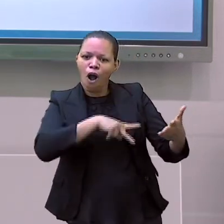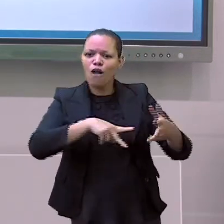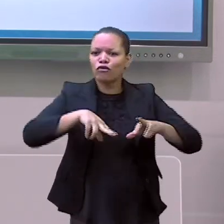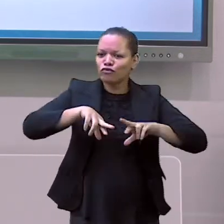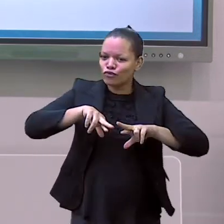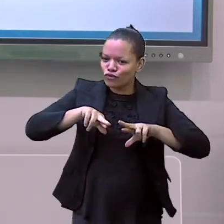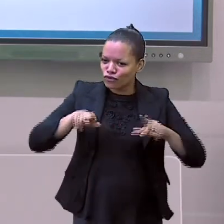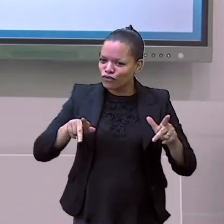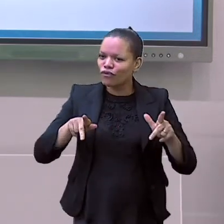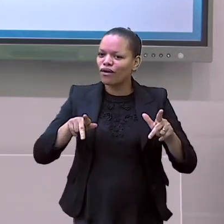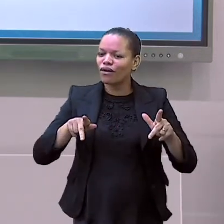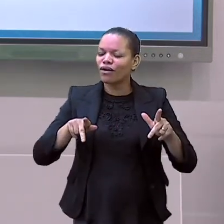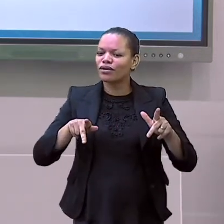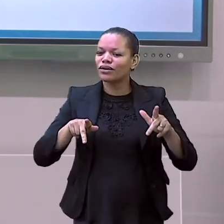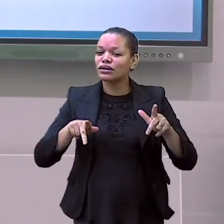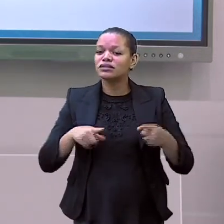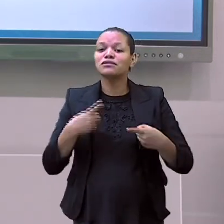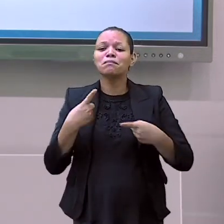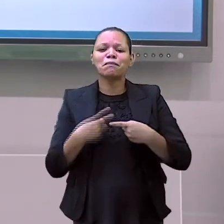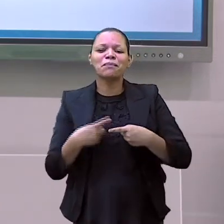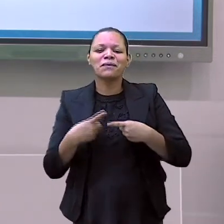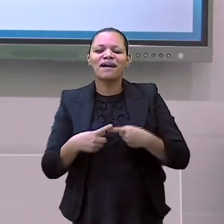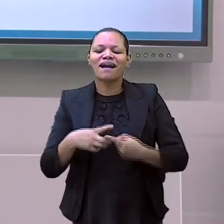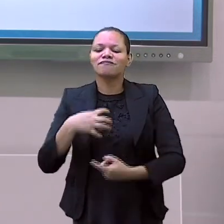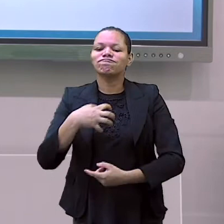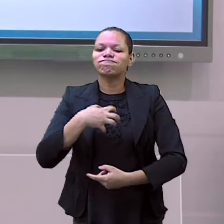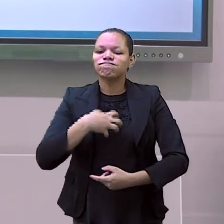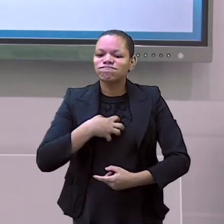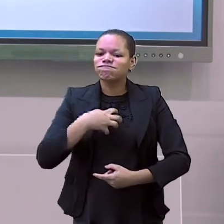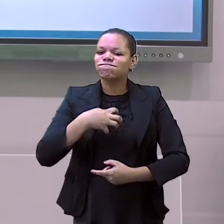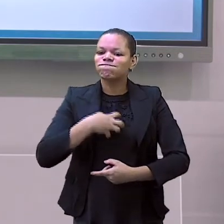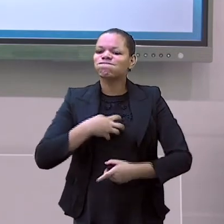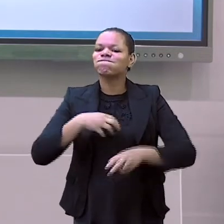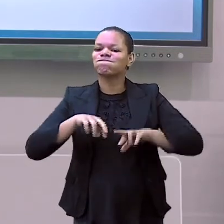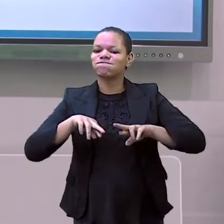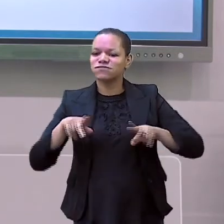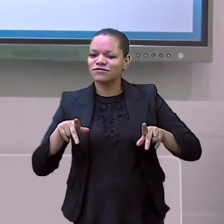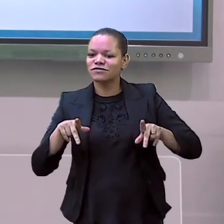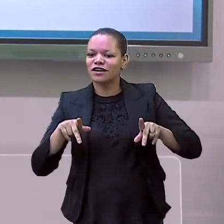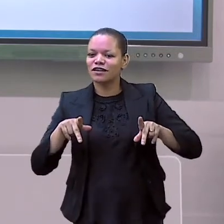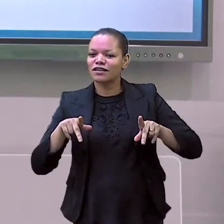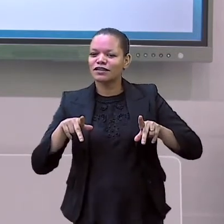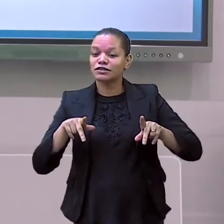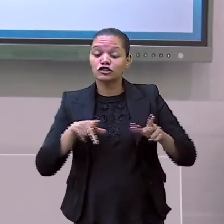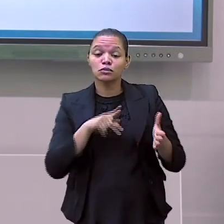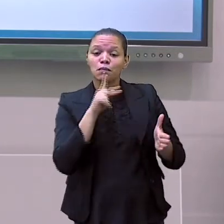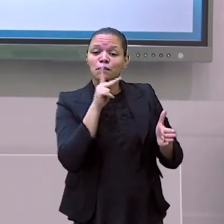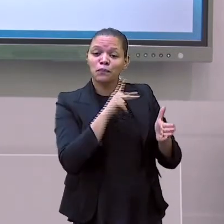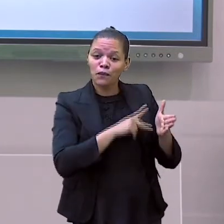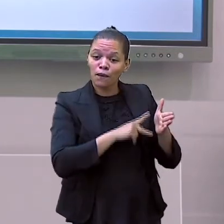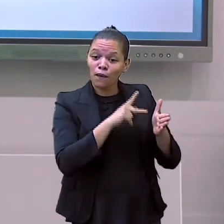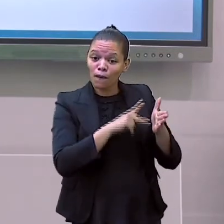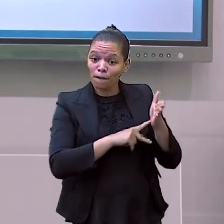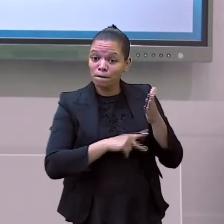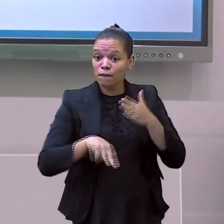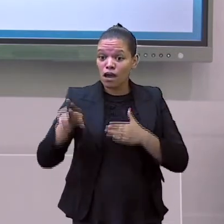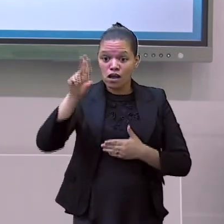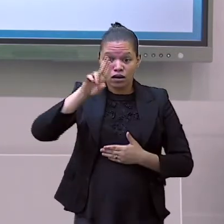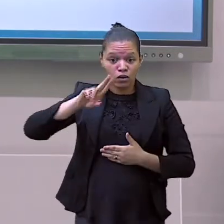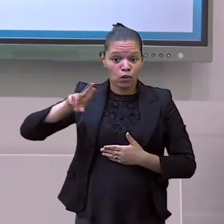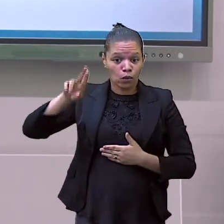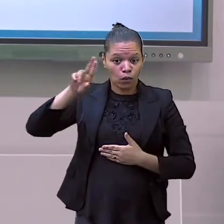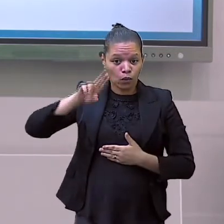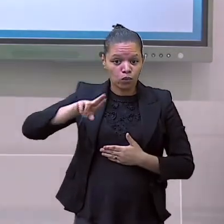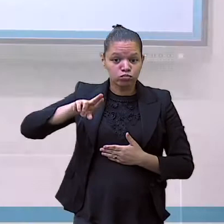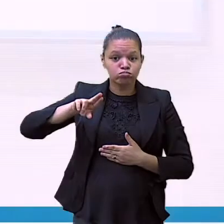ele toca na pessoa de maneira diferente. O poema utiliza uma metáfora. O que